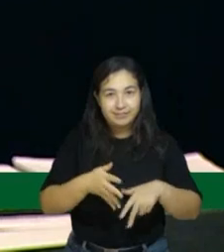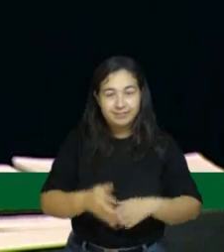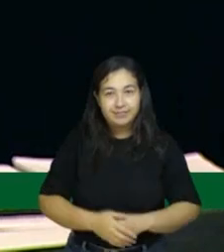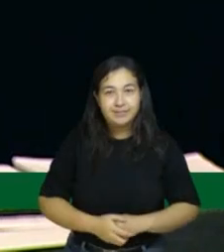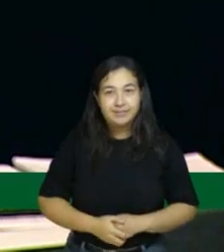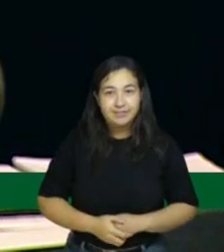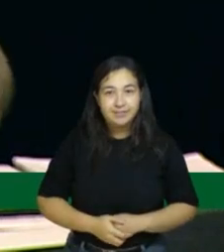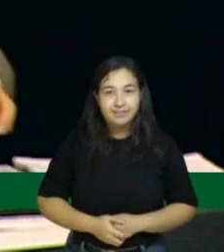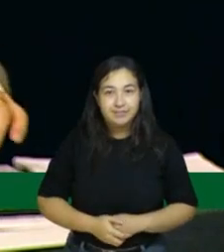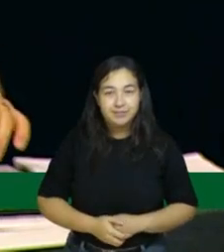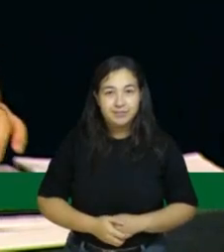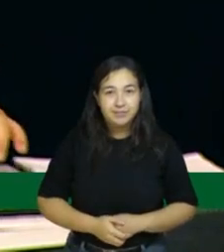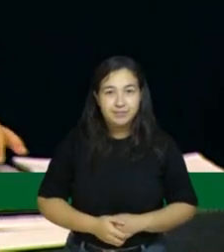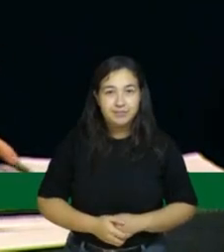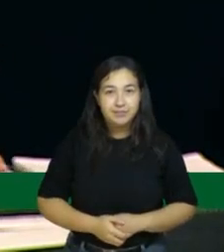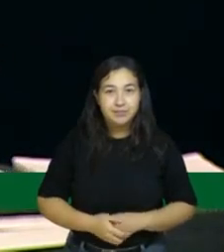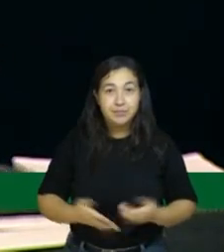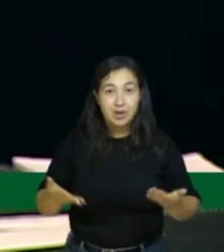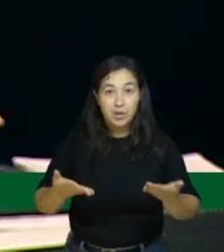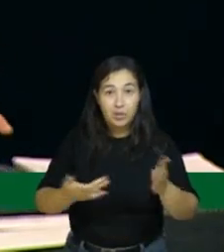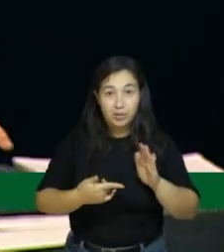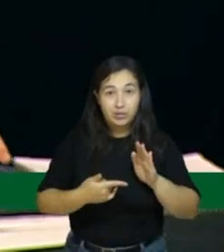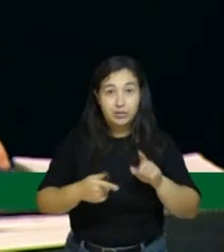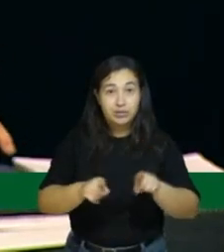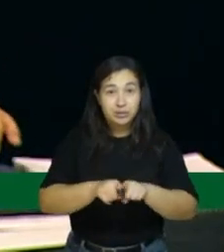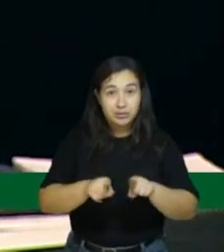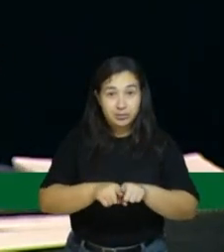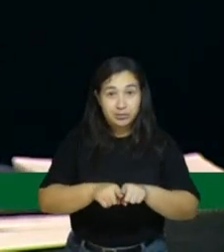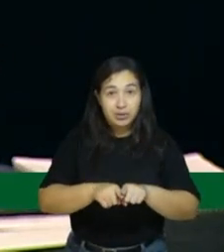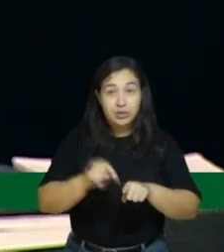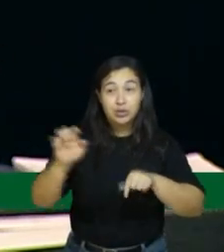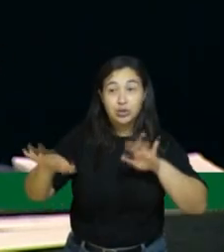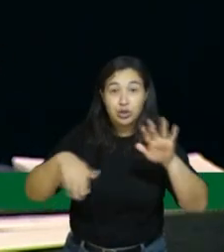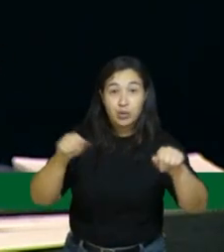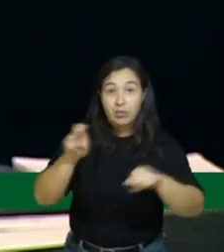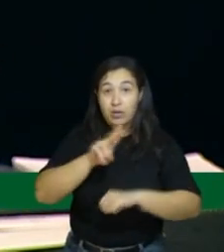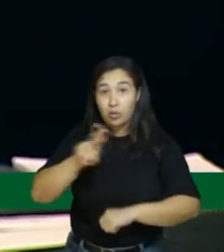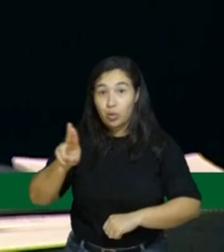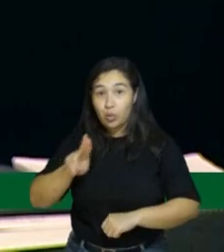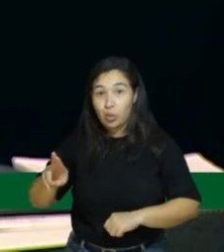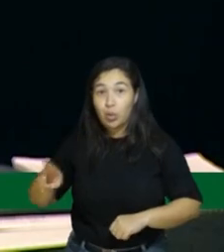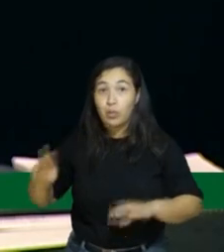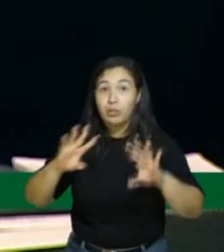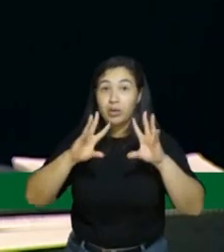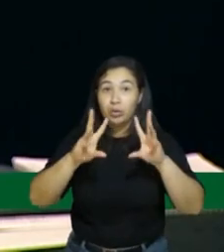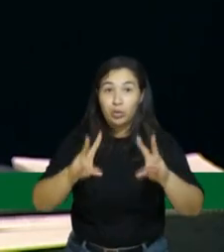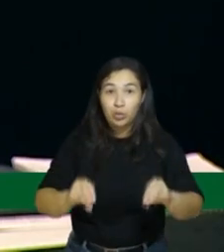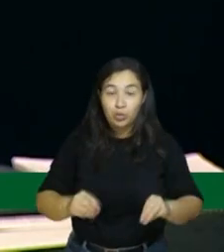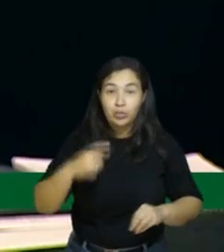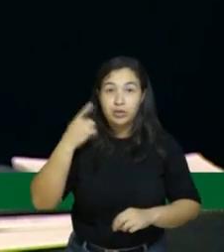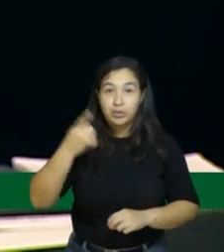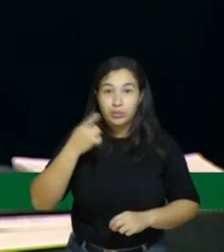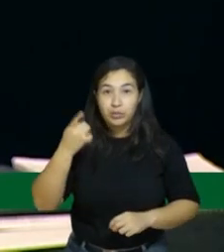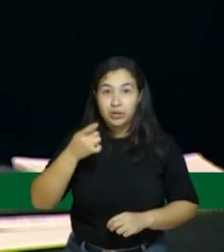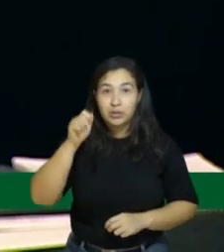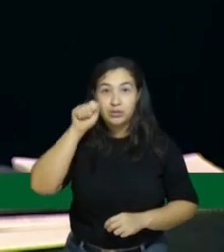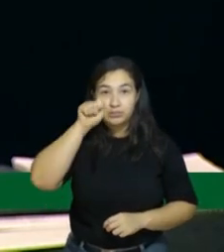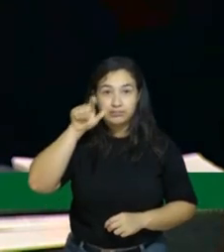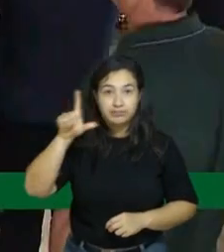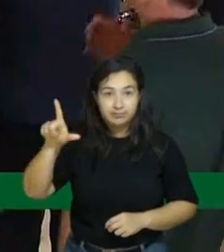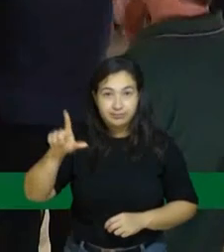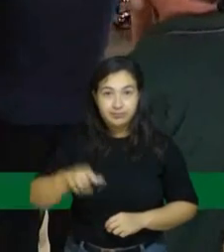mar PR apresentação então de todos os presentes Deputado Lunelli